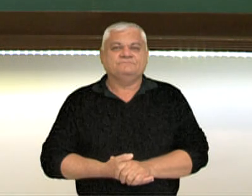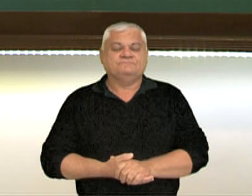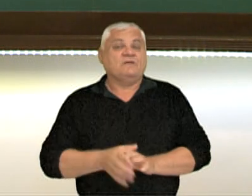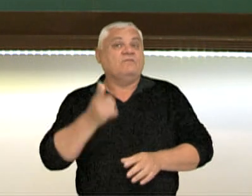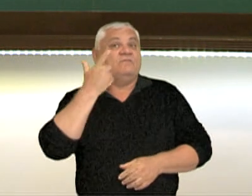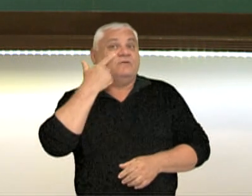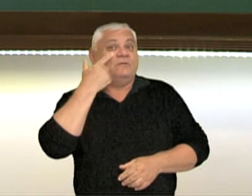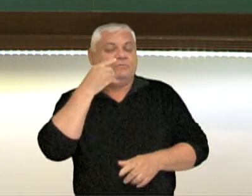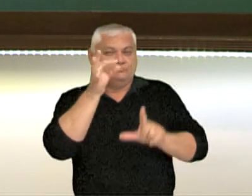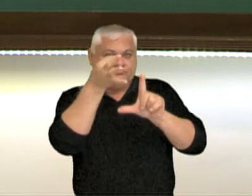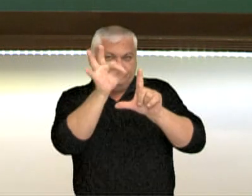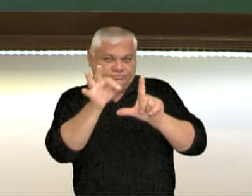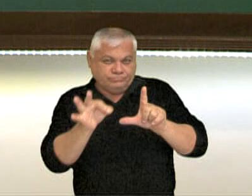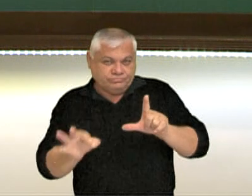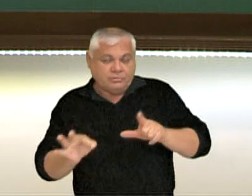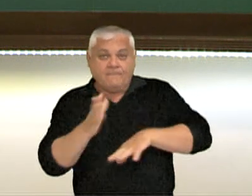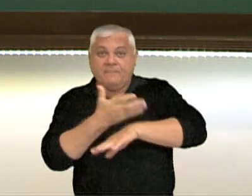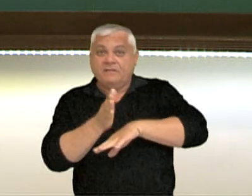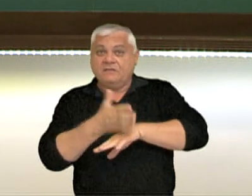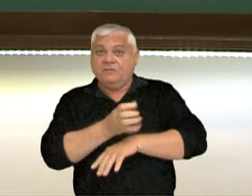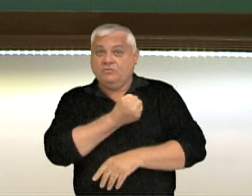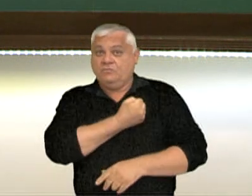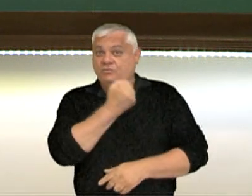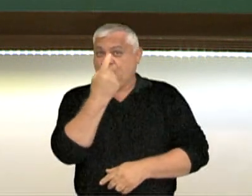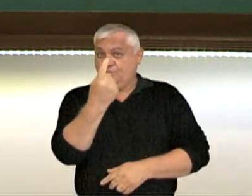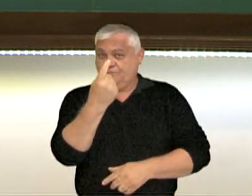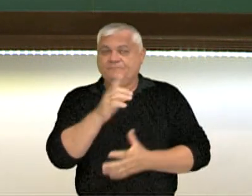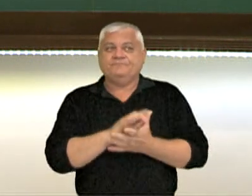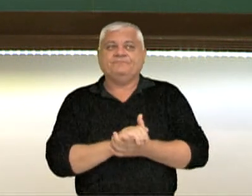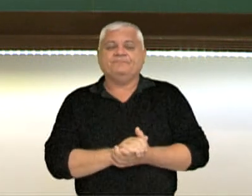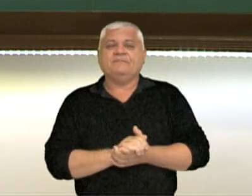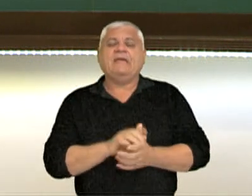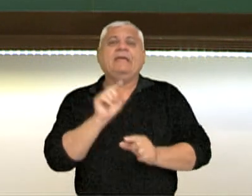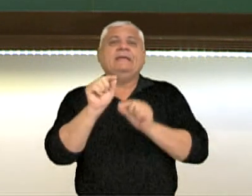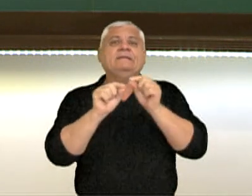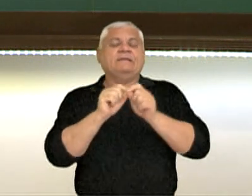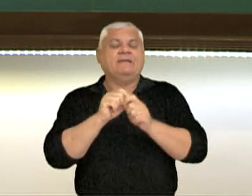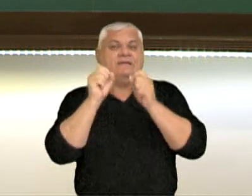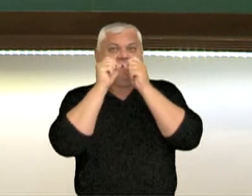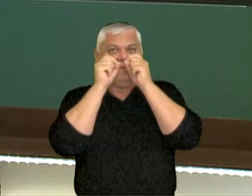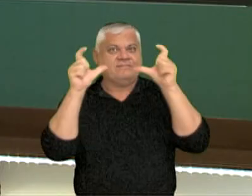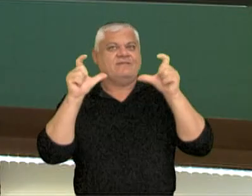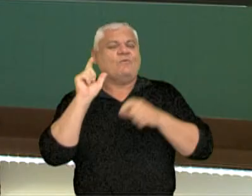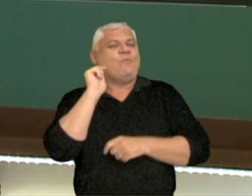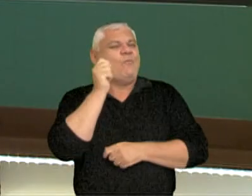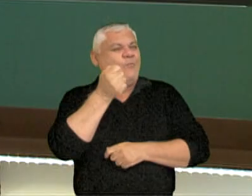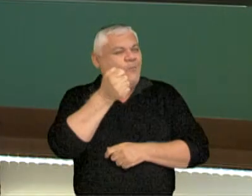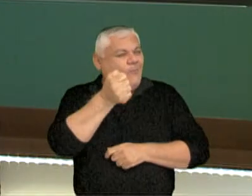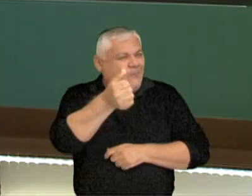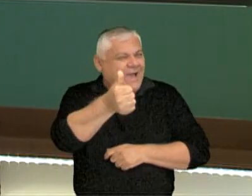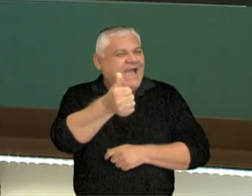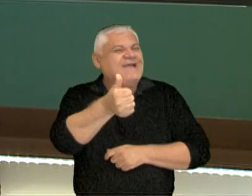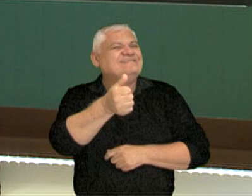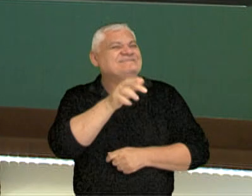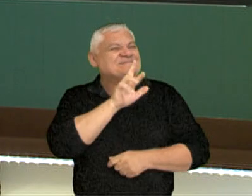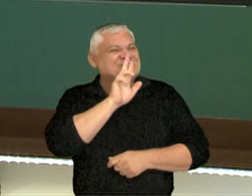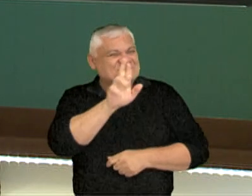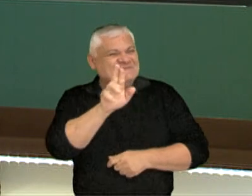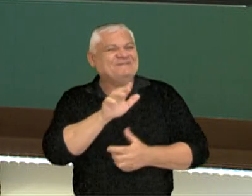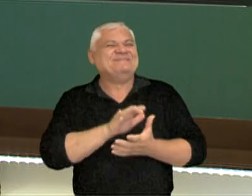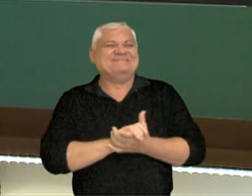Vamos corrigir então praticando 1. Olha só, quem ficou atento aí percebeu que a professora quase deu a resposta,